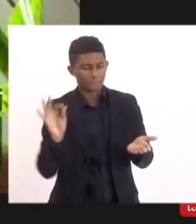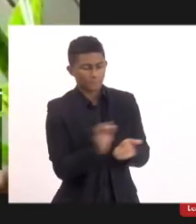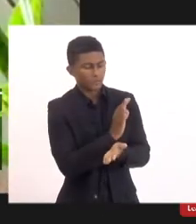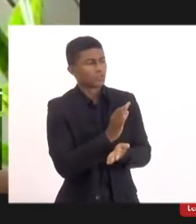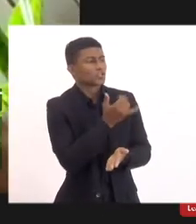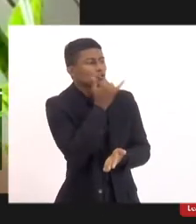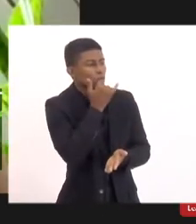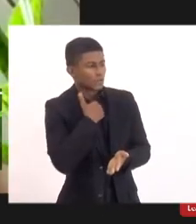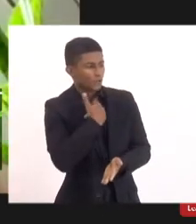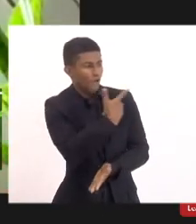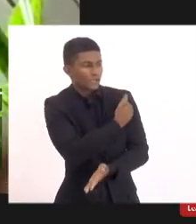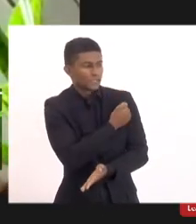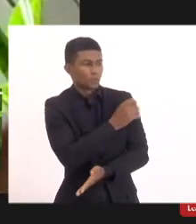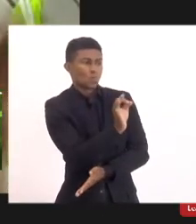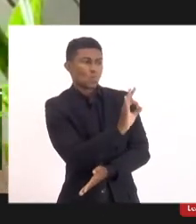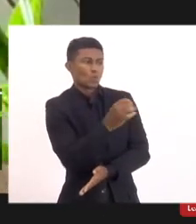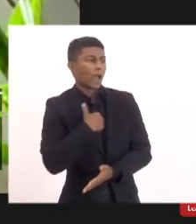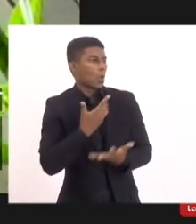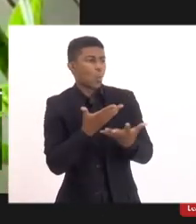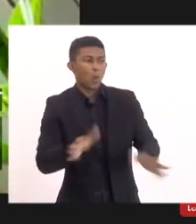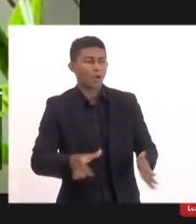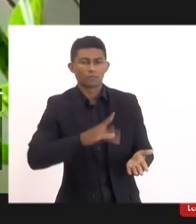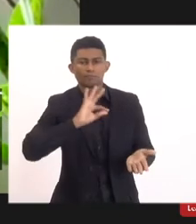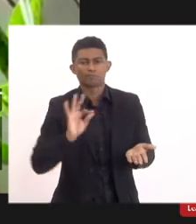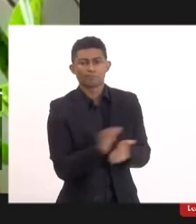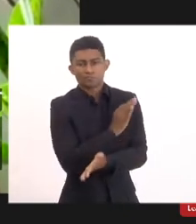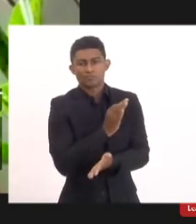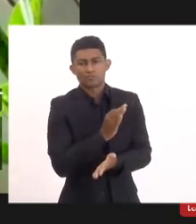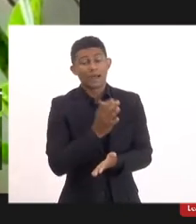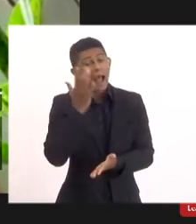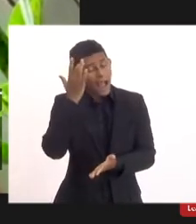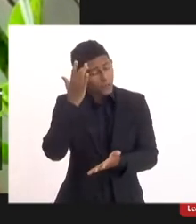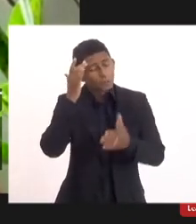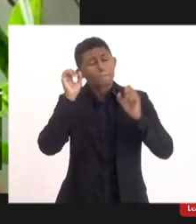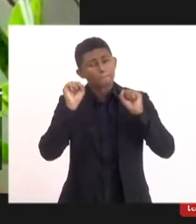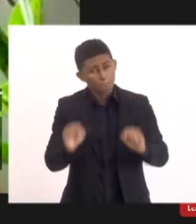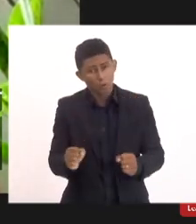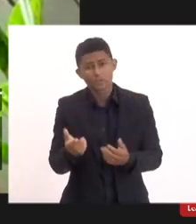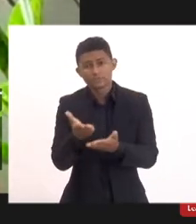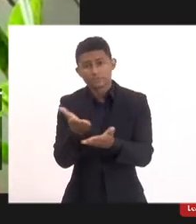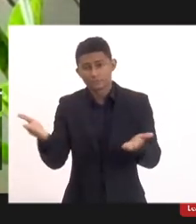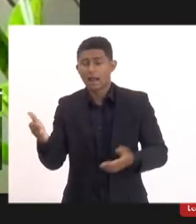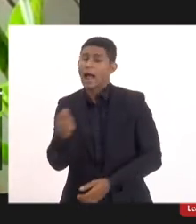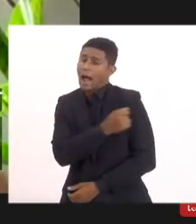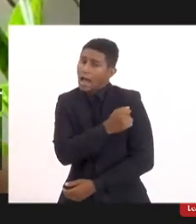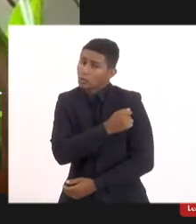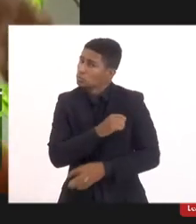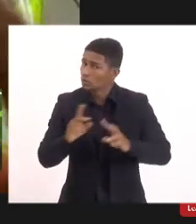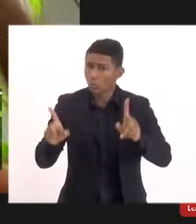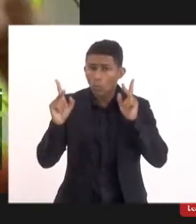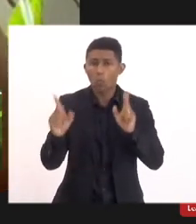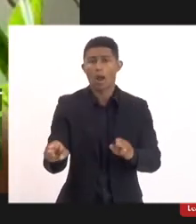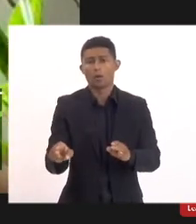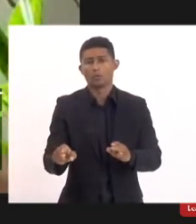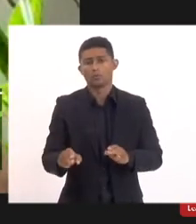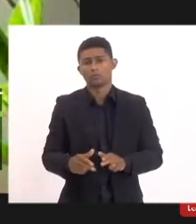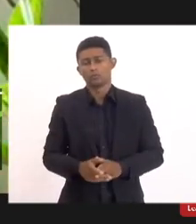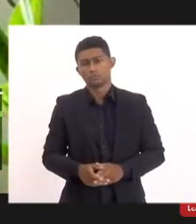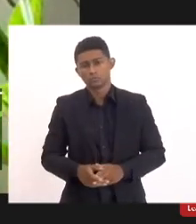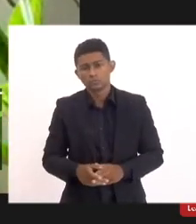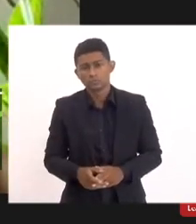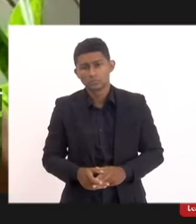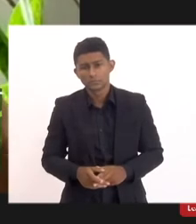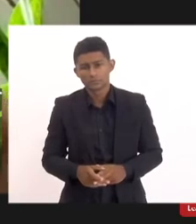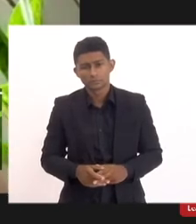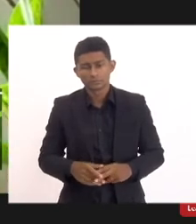não tomou a vacina porque não quis. Eu acho que podia ser feita a mesma coisa para o aluno. Isso já nos daria, pelo